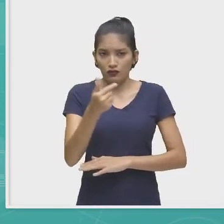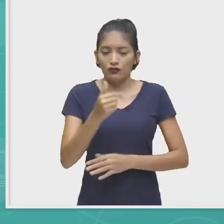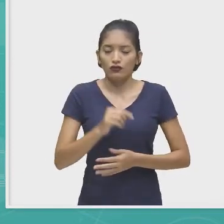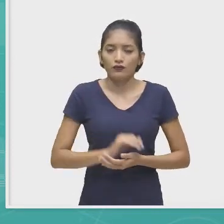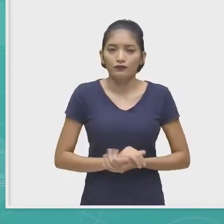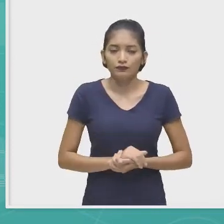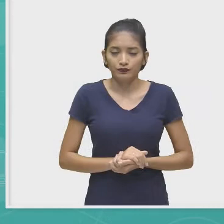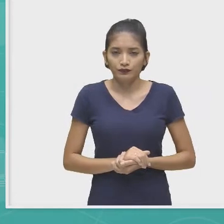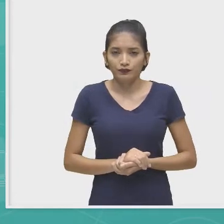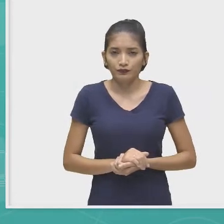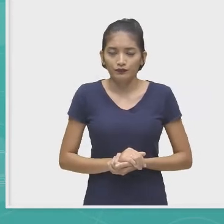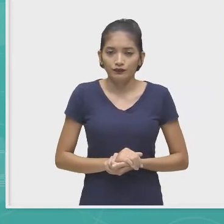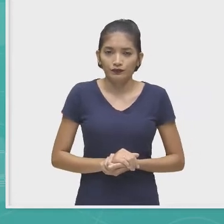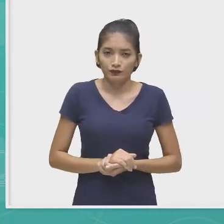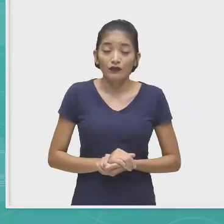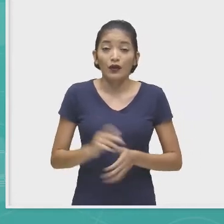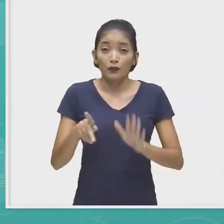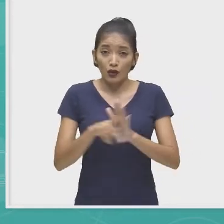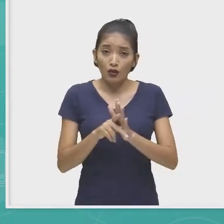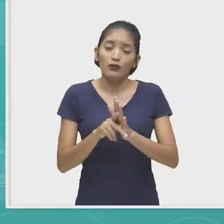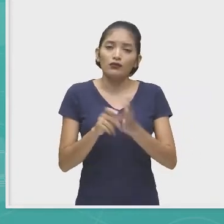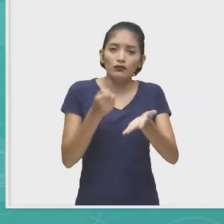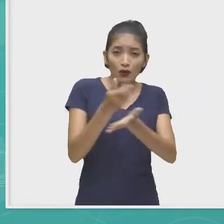valor da polpa de cupuaçu,